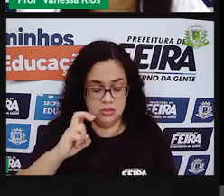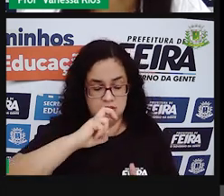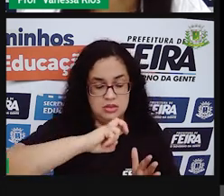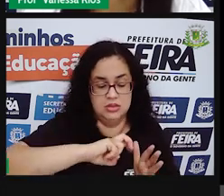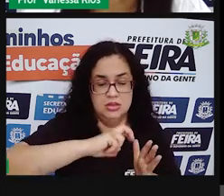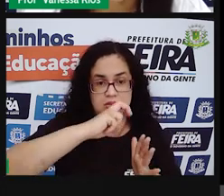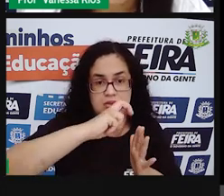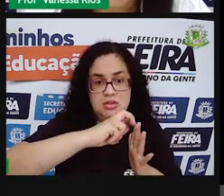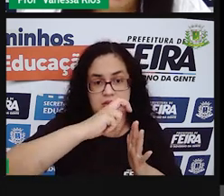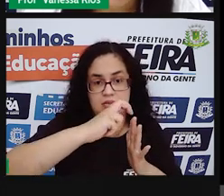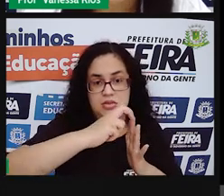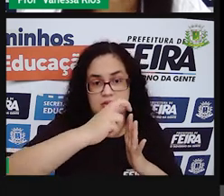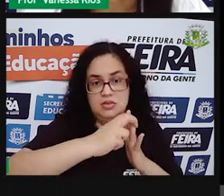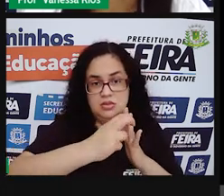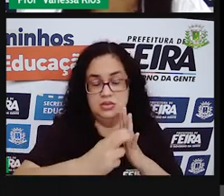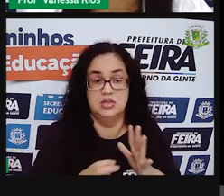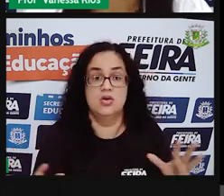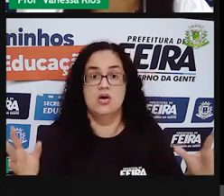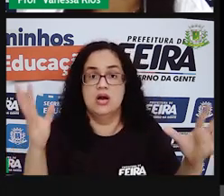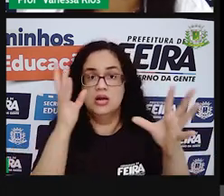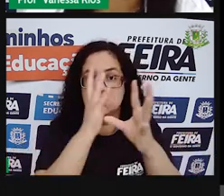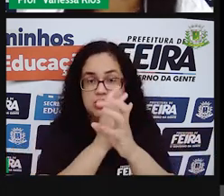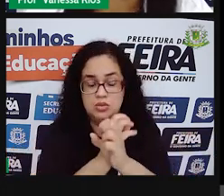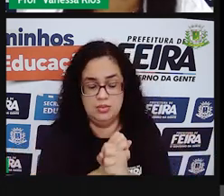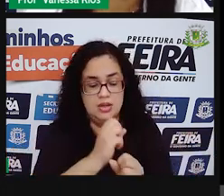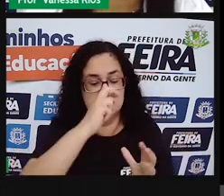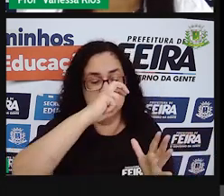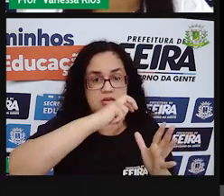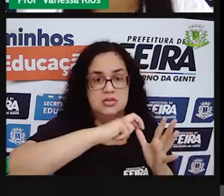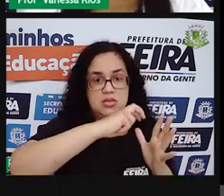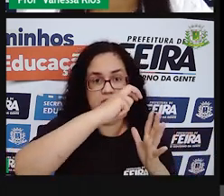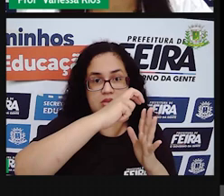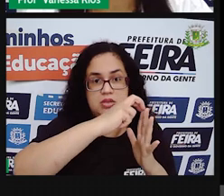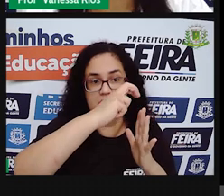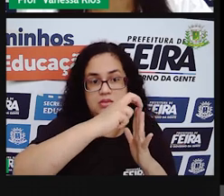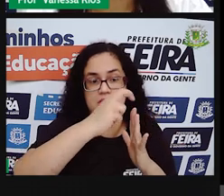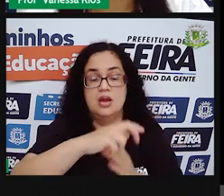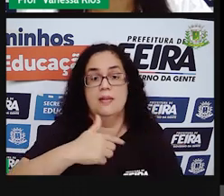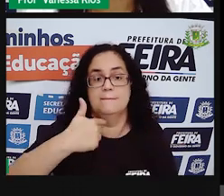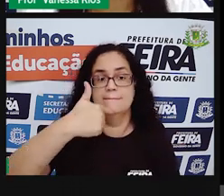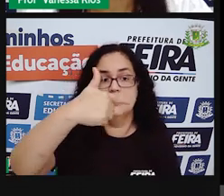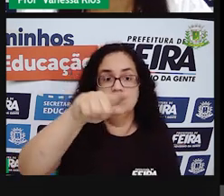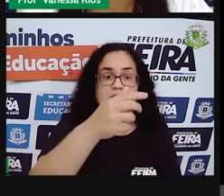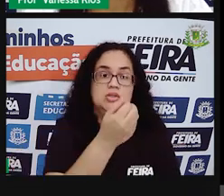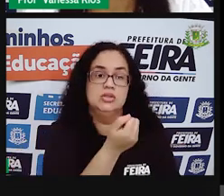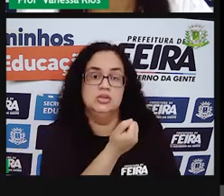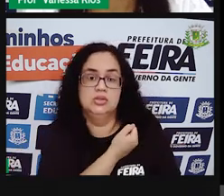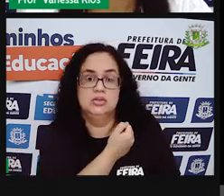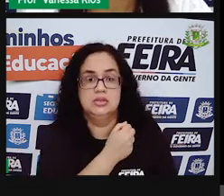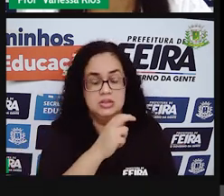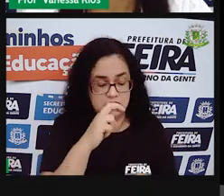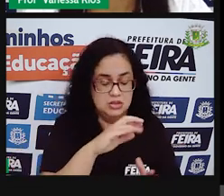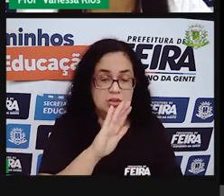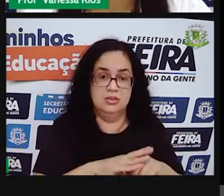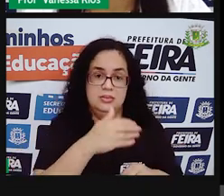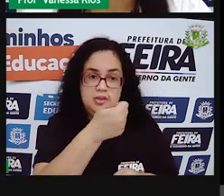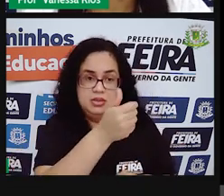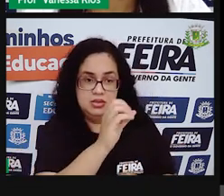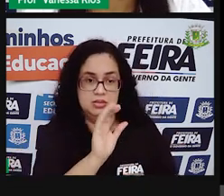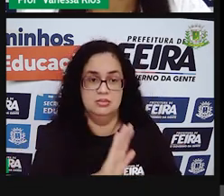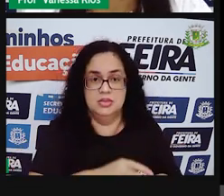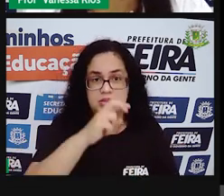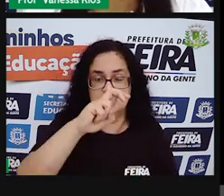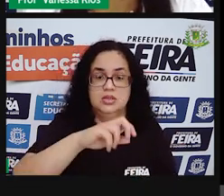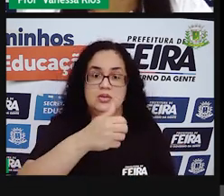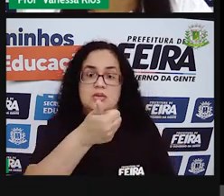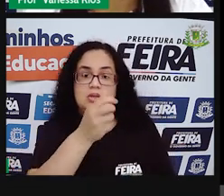toda vez que eu somo 5, que eu acrescento 5, eu passo para o próximo número. 5, aí mais 5,